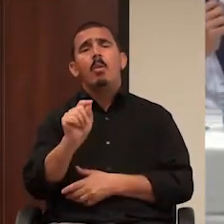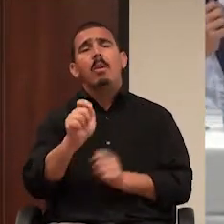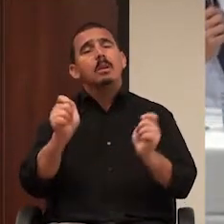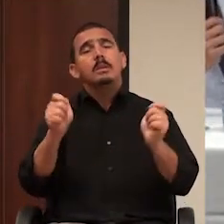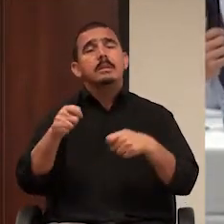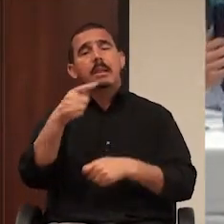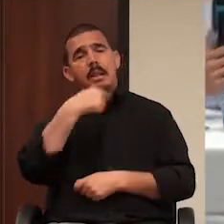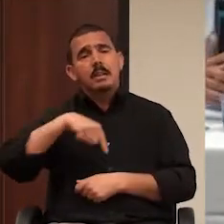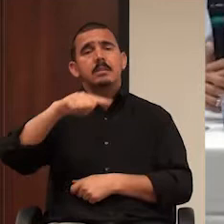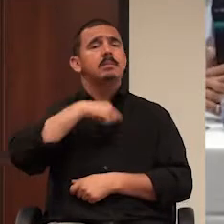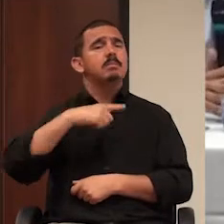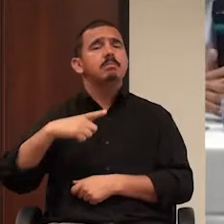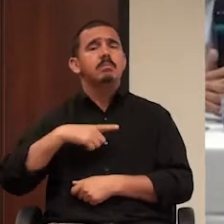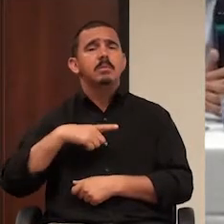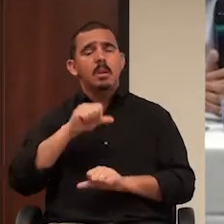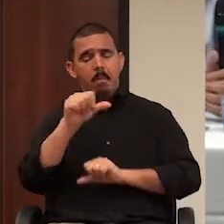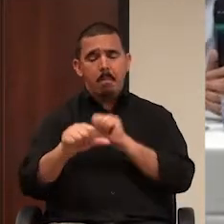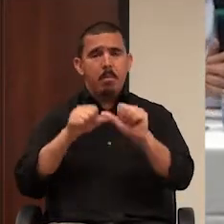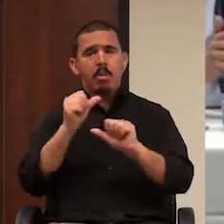poderia ter com essas alterações?